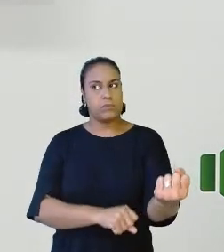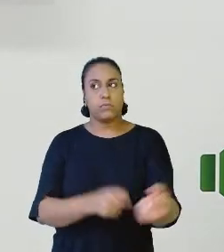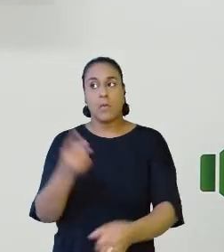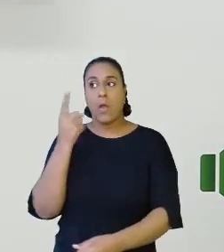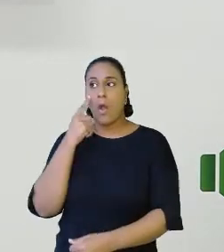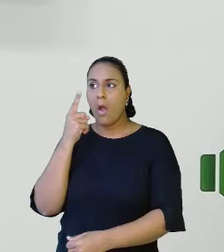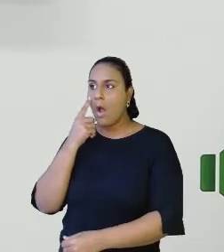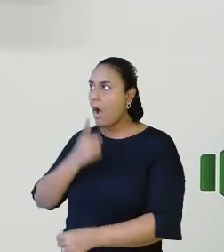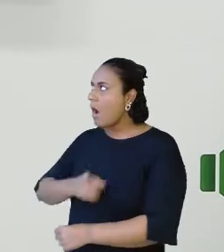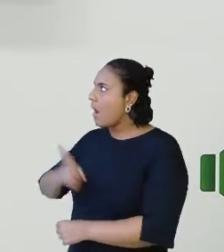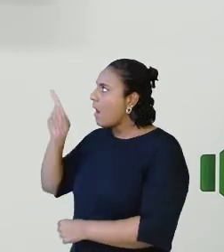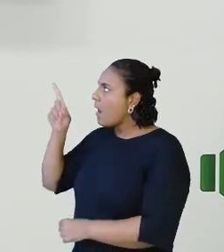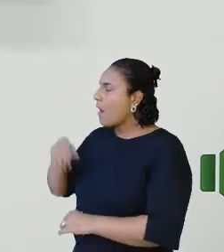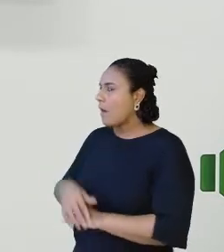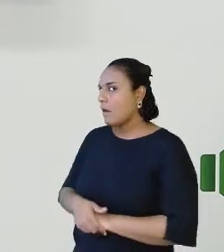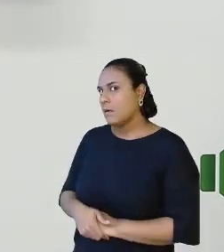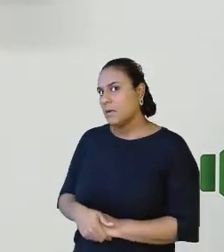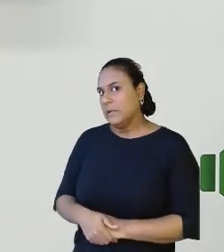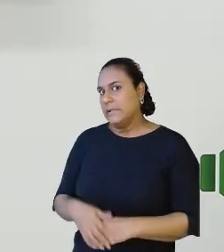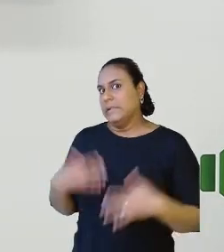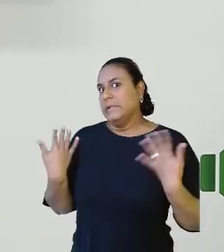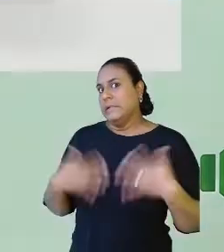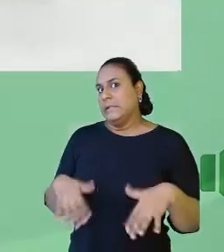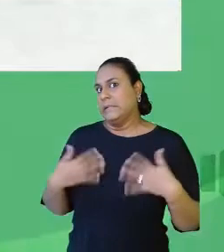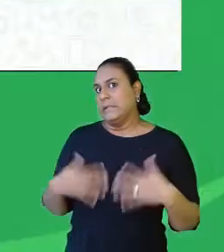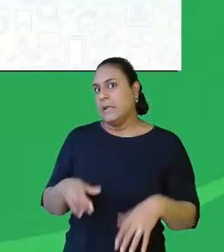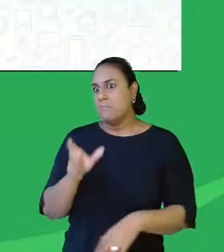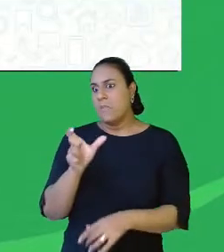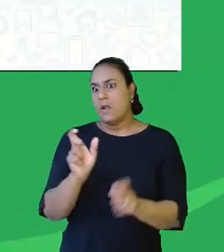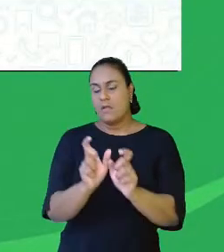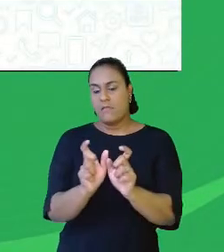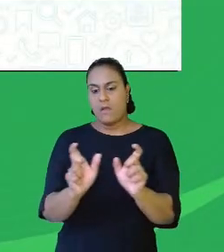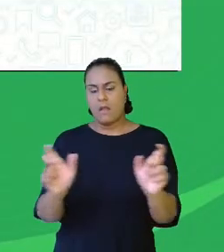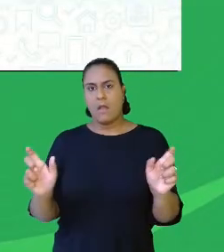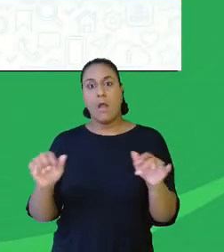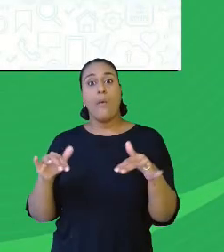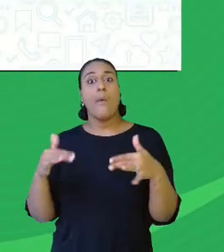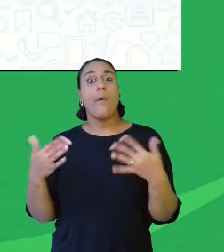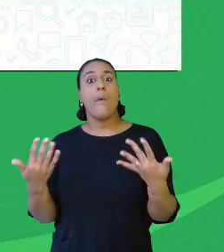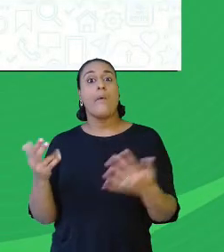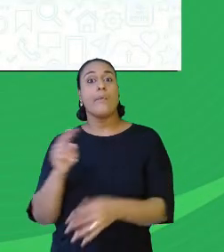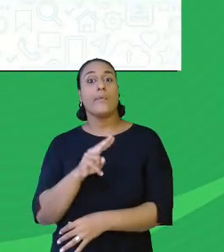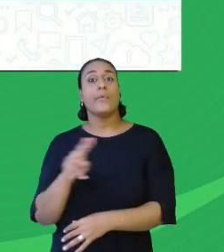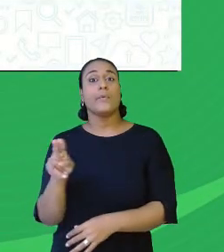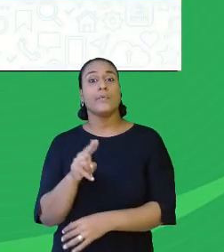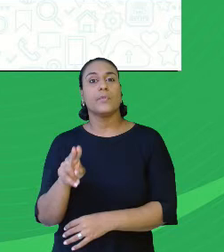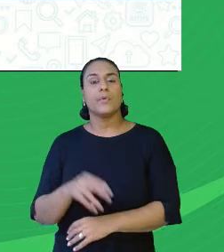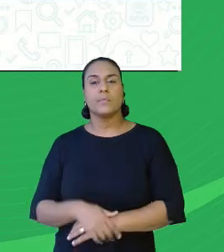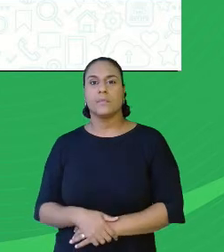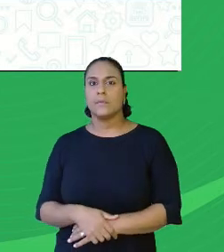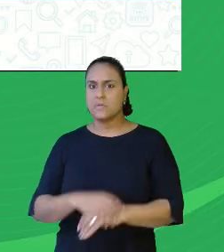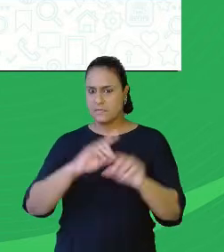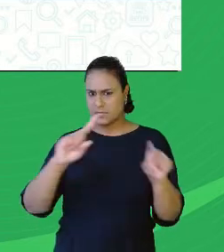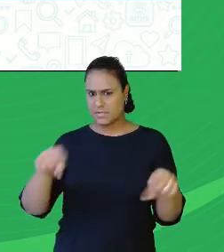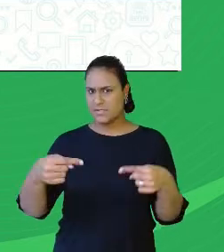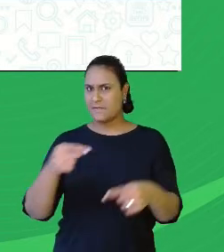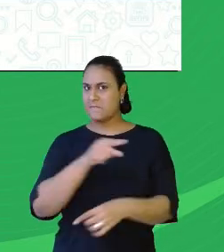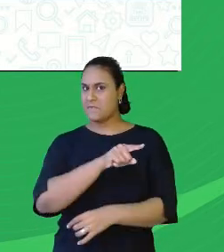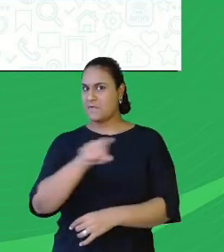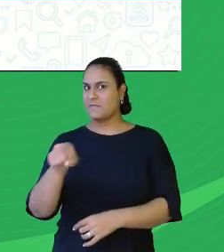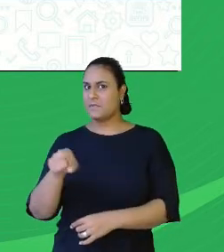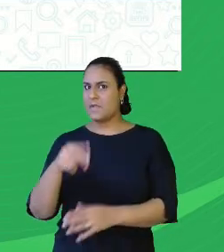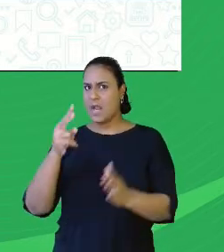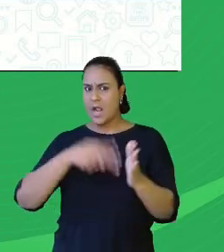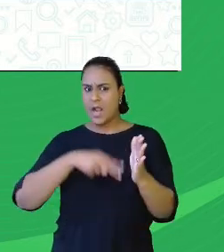Olha para cá. E agora? Agora sim. Qual o nome deste aparelho aí? O desafio para vocês agora.